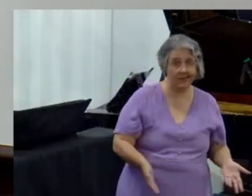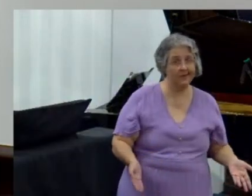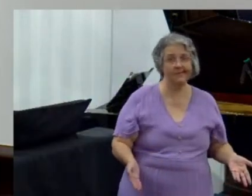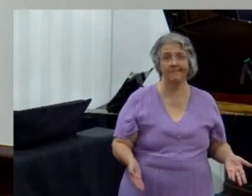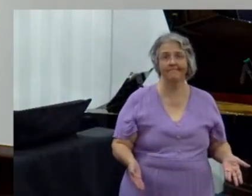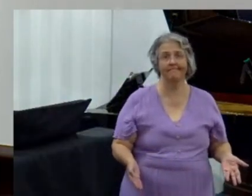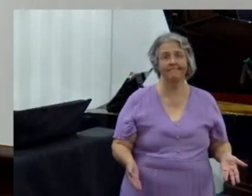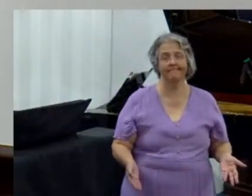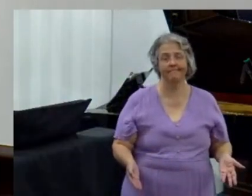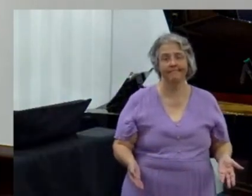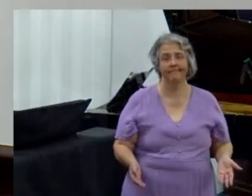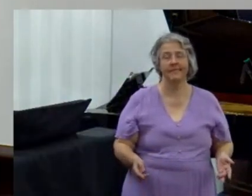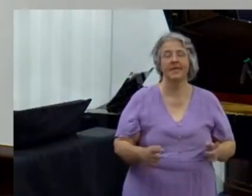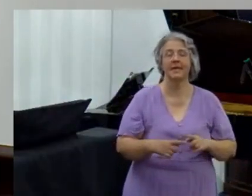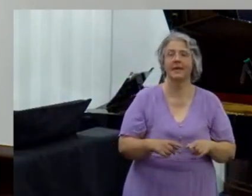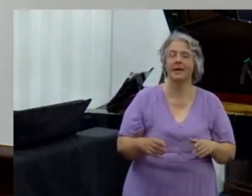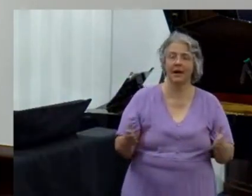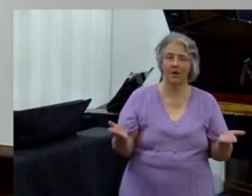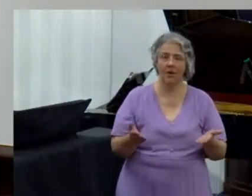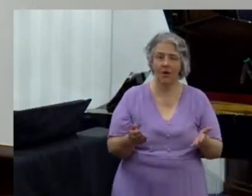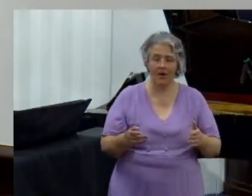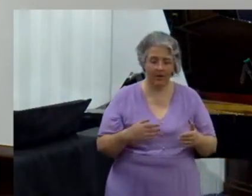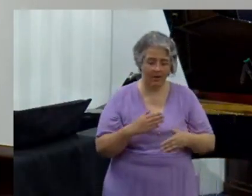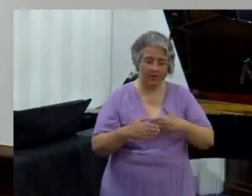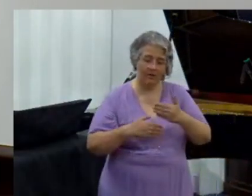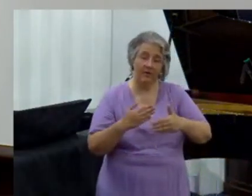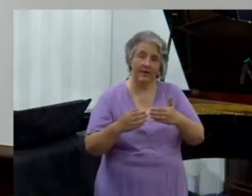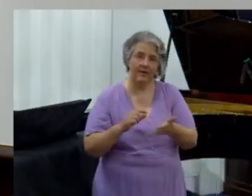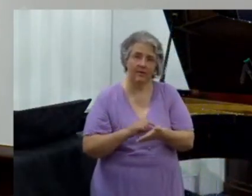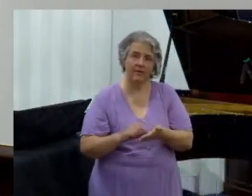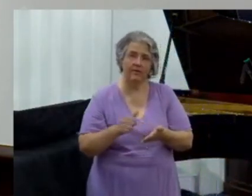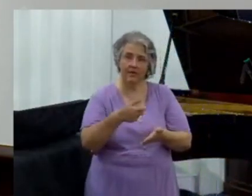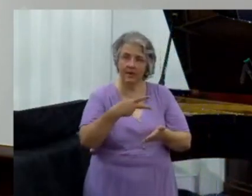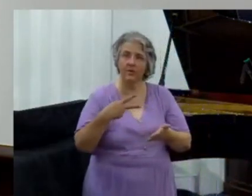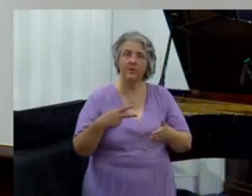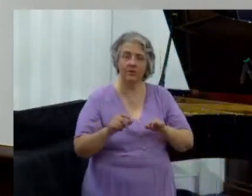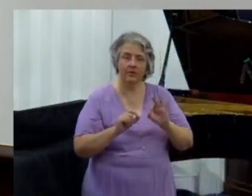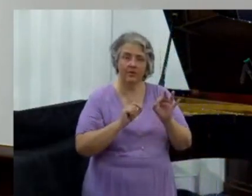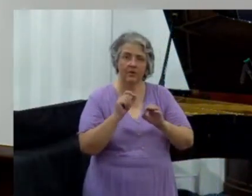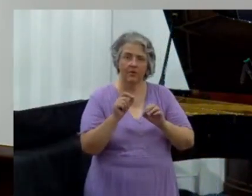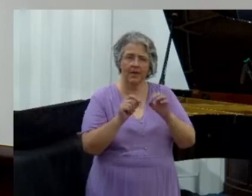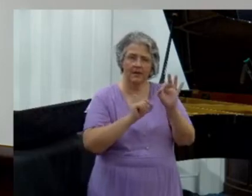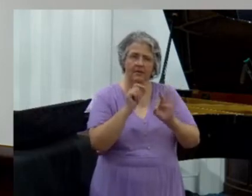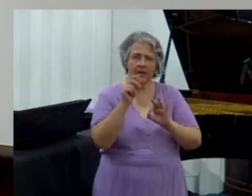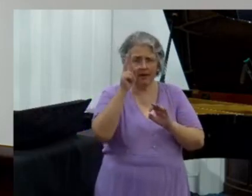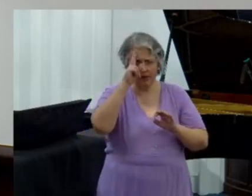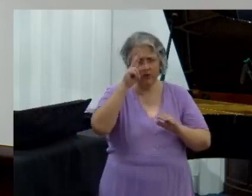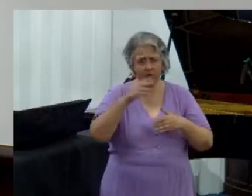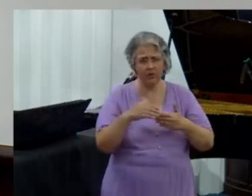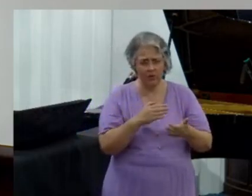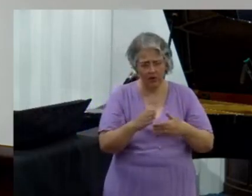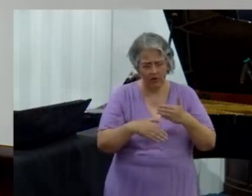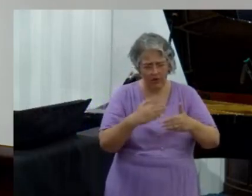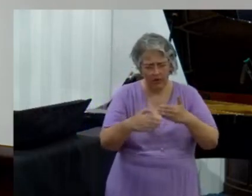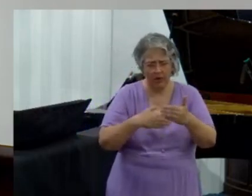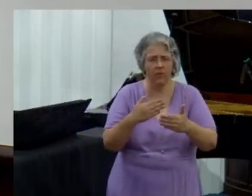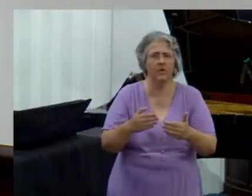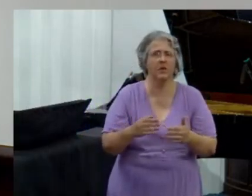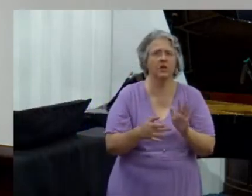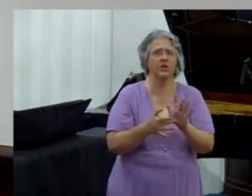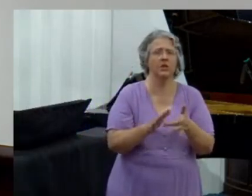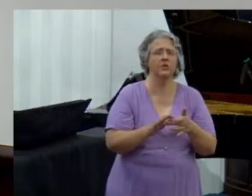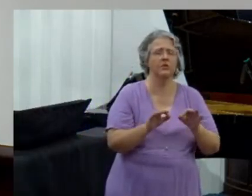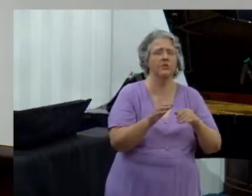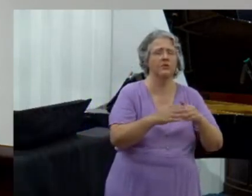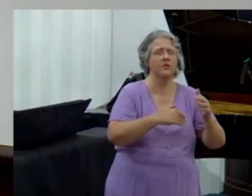nós olhamos para esse episódio que está narrado a partir do versículo 12 a respeito do que Jesus faz no templo de Jerusalém,